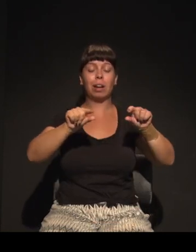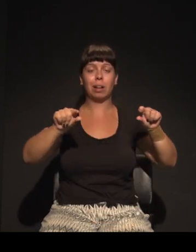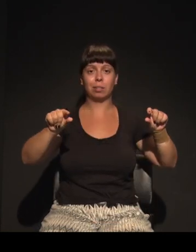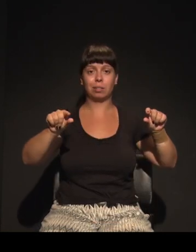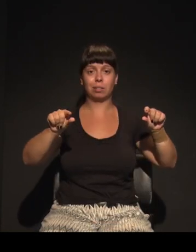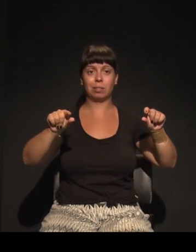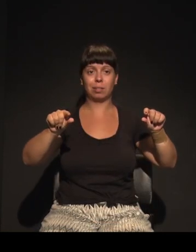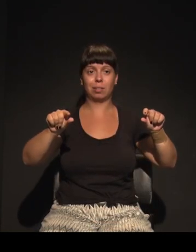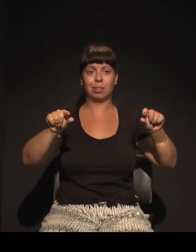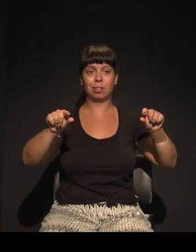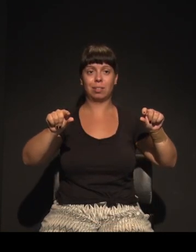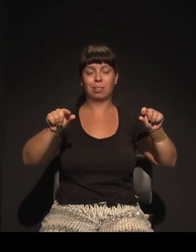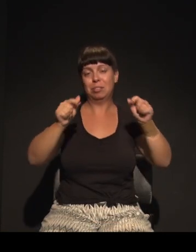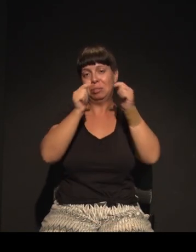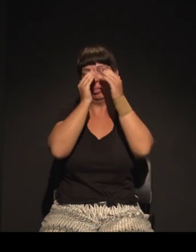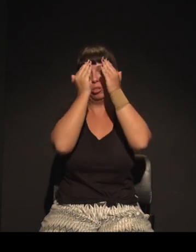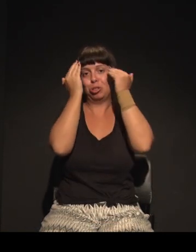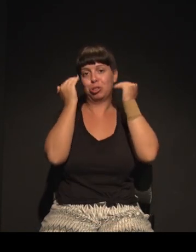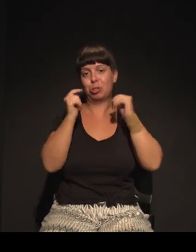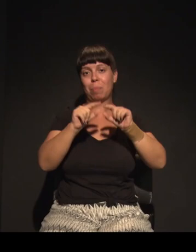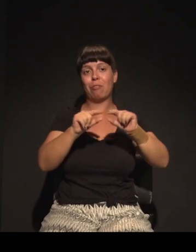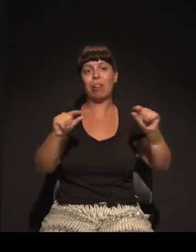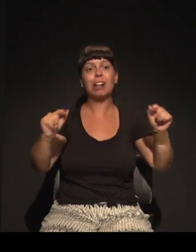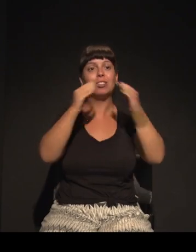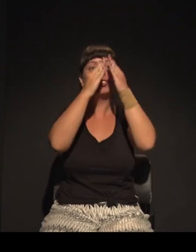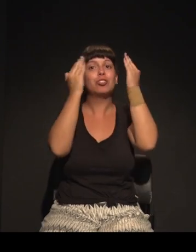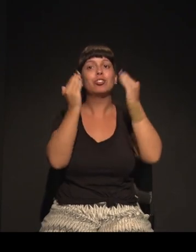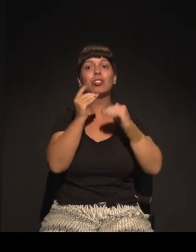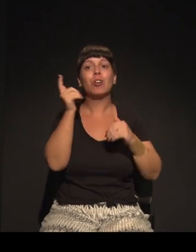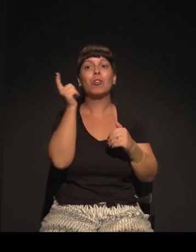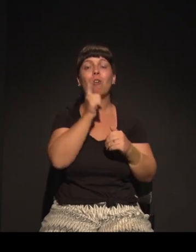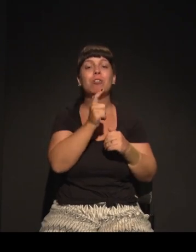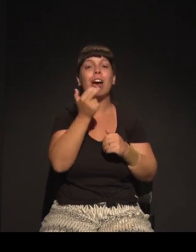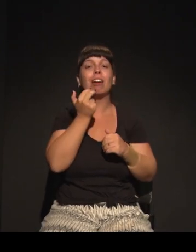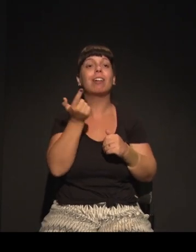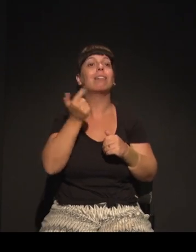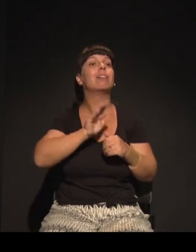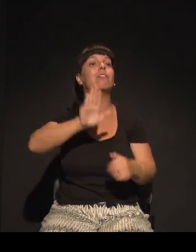indígena uma frase indígena levantador falou